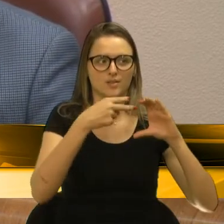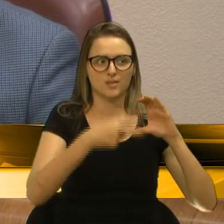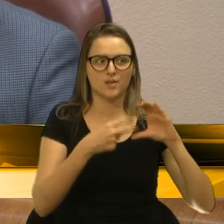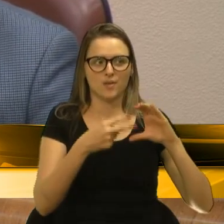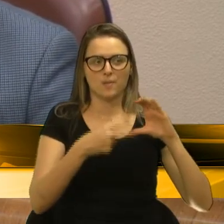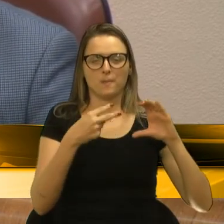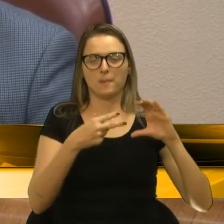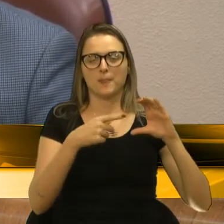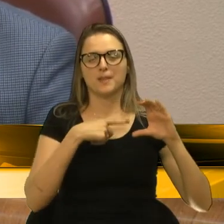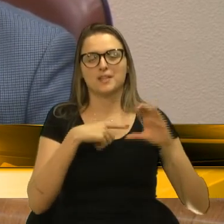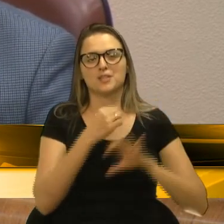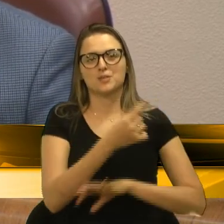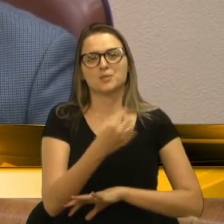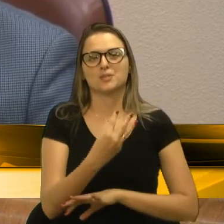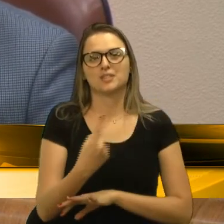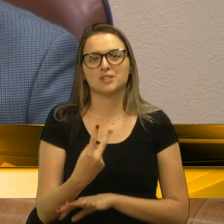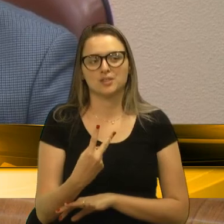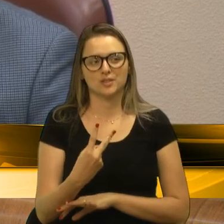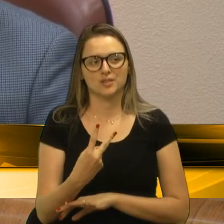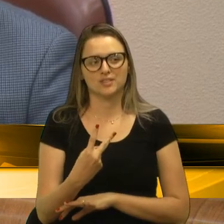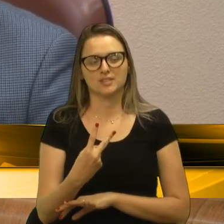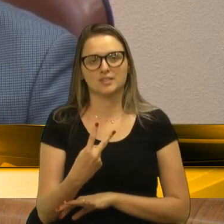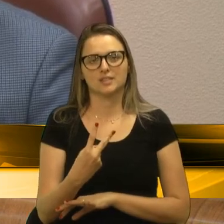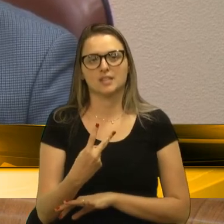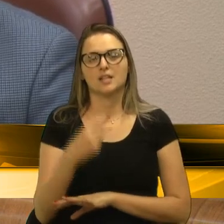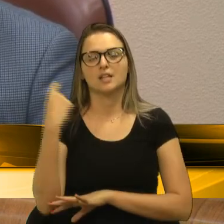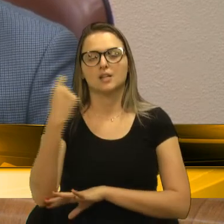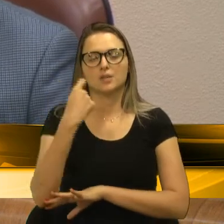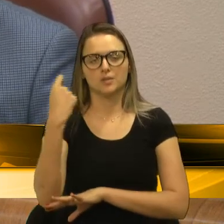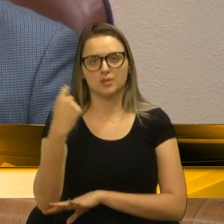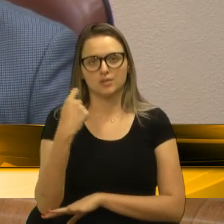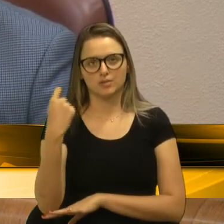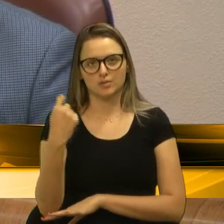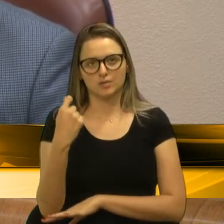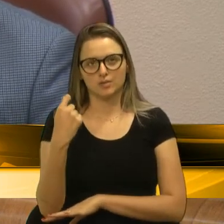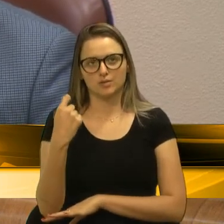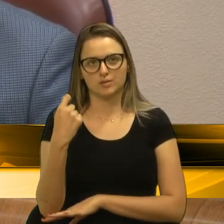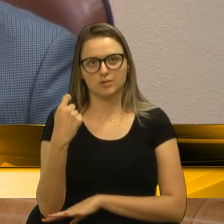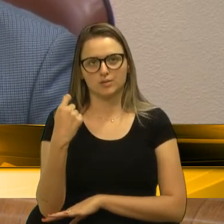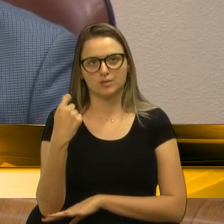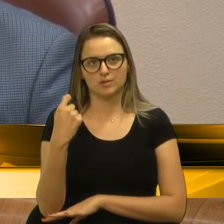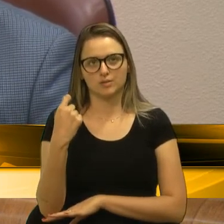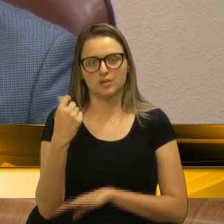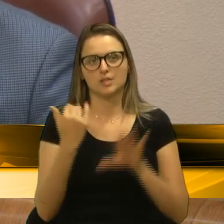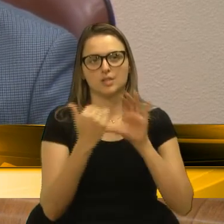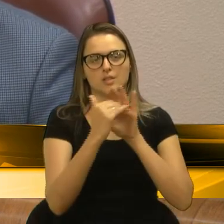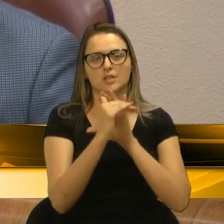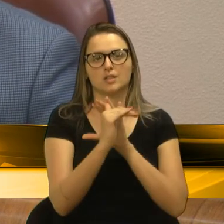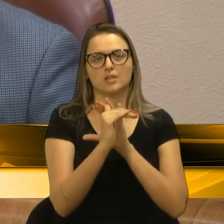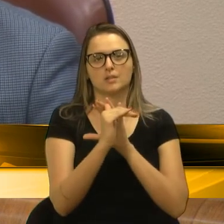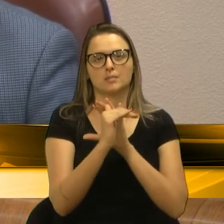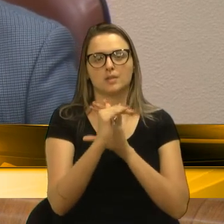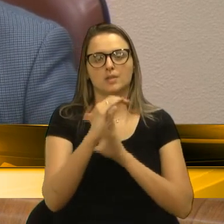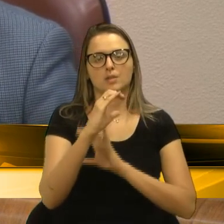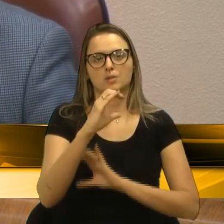Chaves, 1323, Caxias do Sul, Rio Grande do Sul. E-mail a